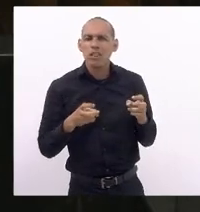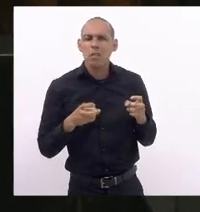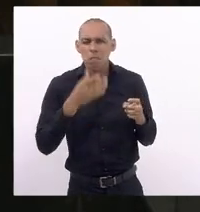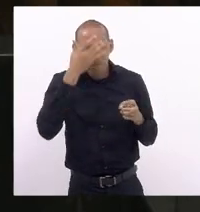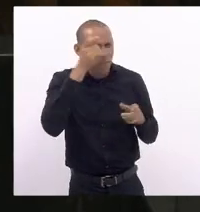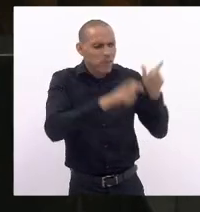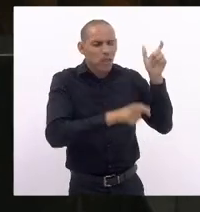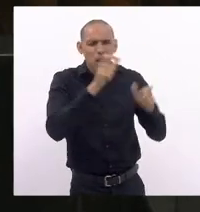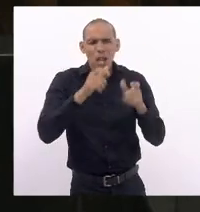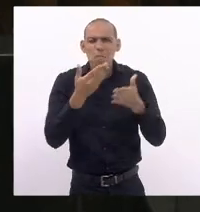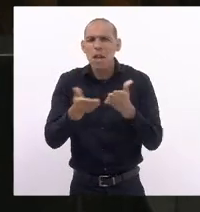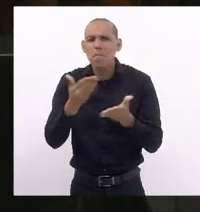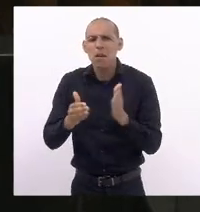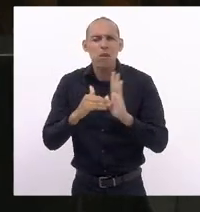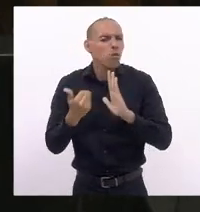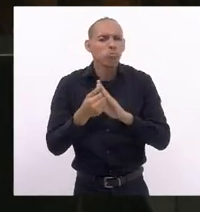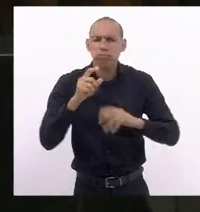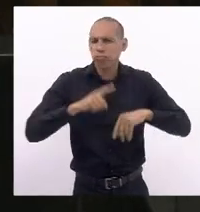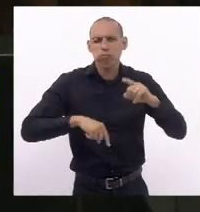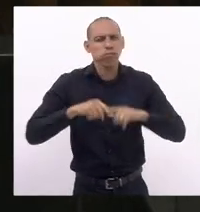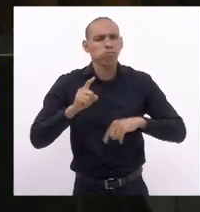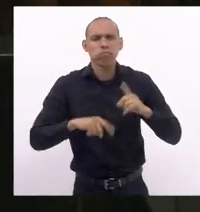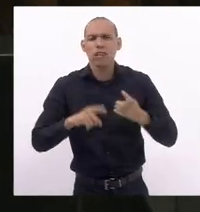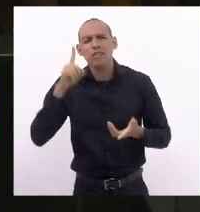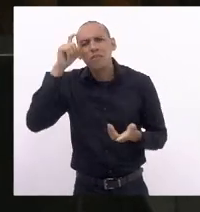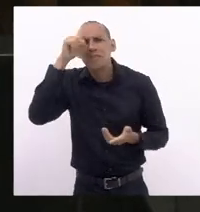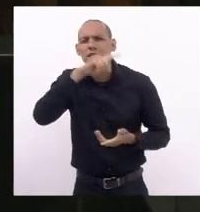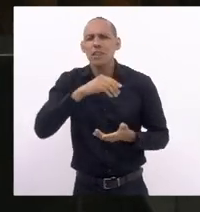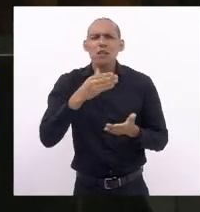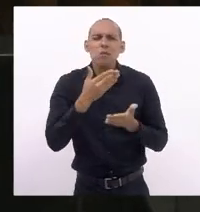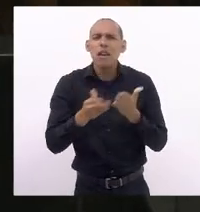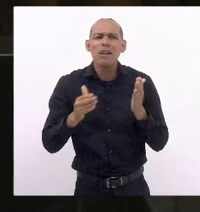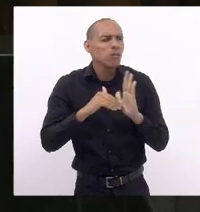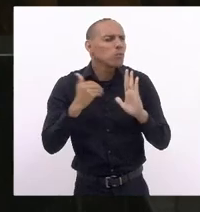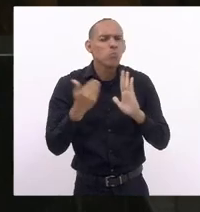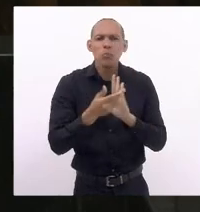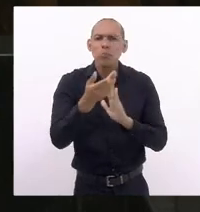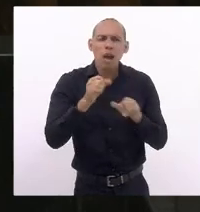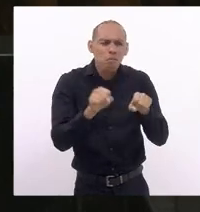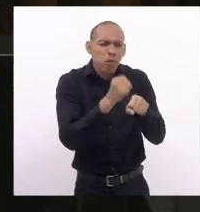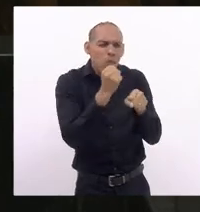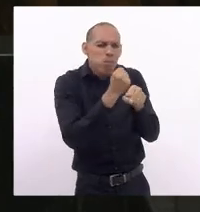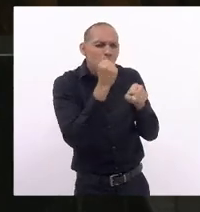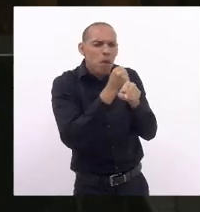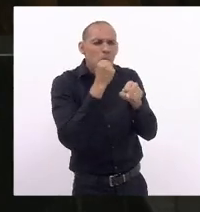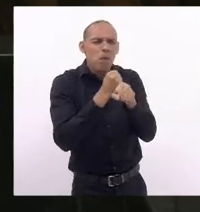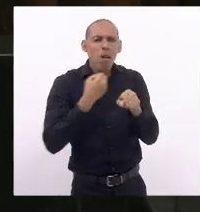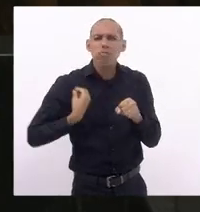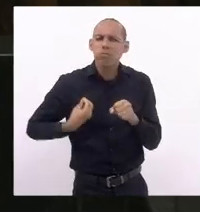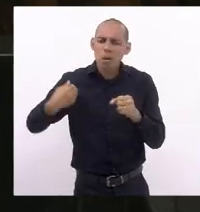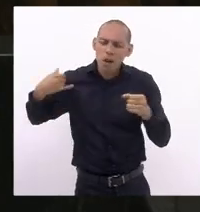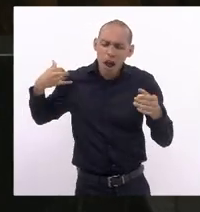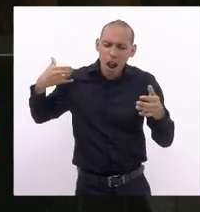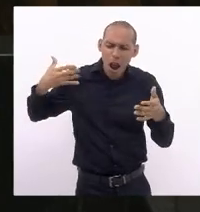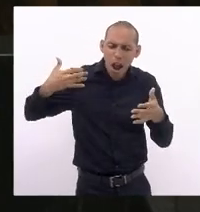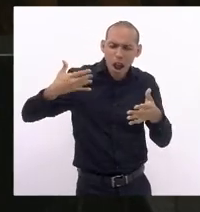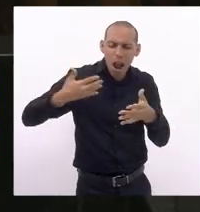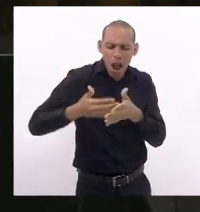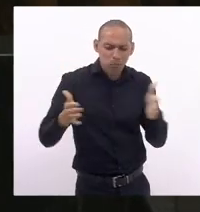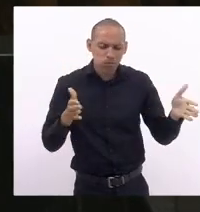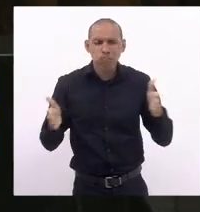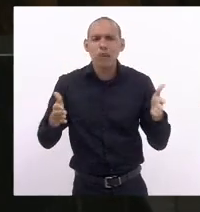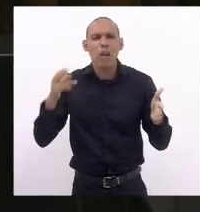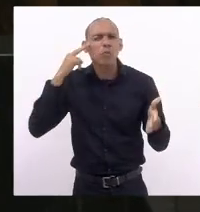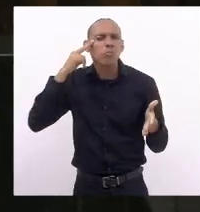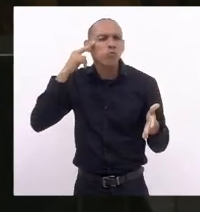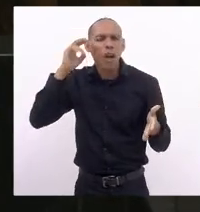perderam tudo materialmente. É difícil perder tudo que se construiu ao longo de uma vida, todos os seus sonhos, todas as suas